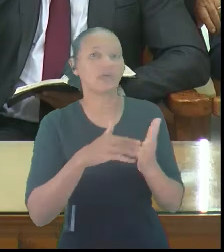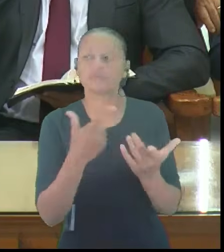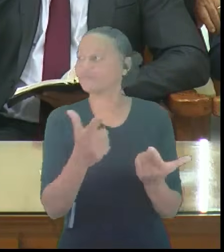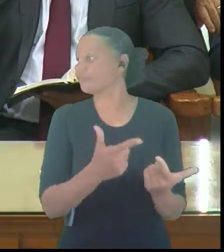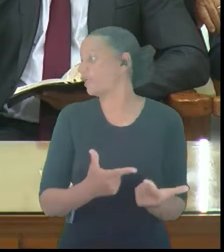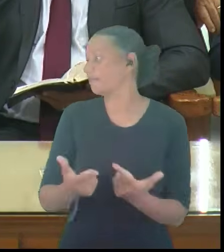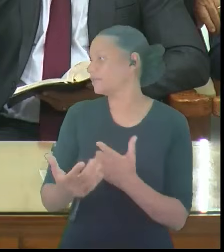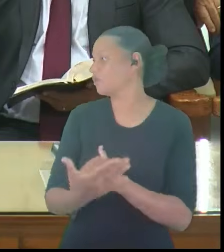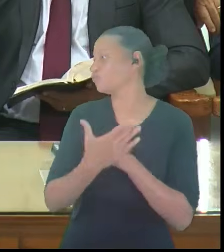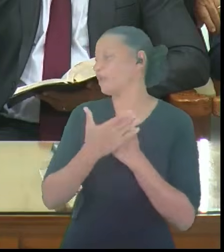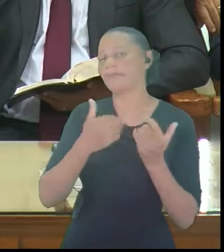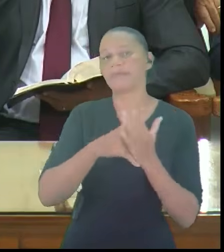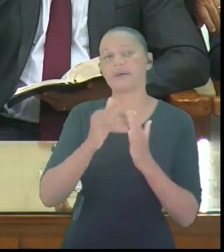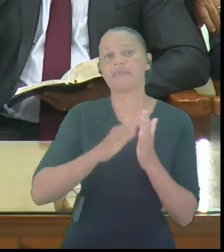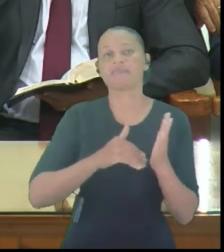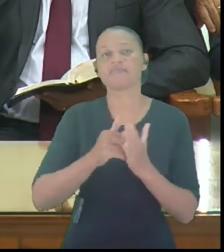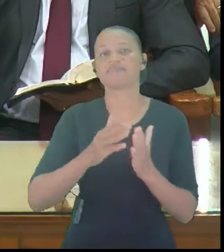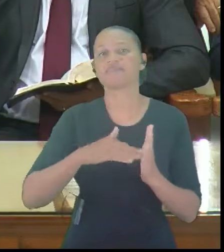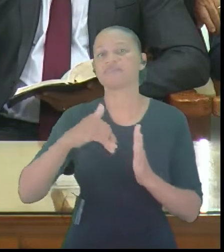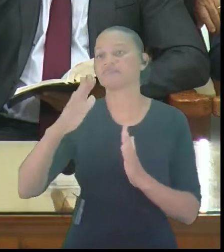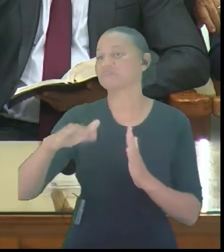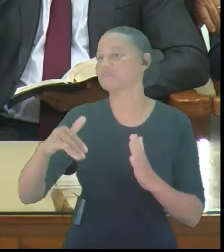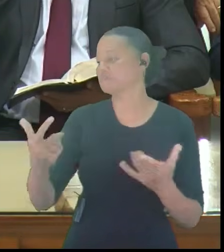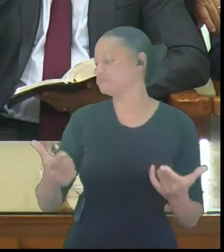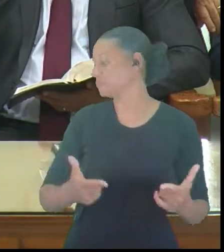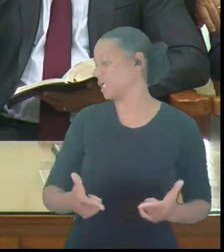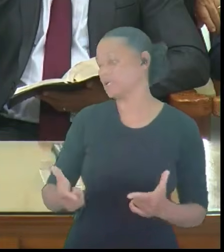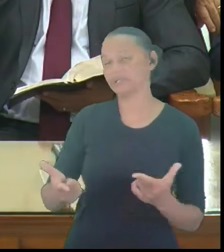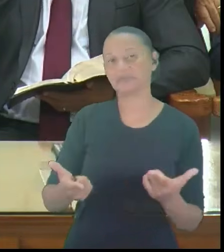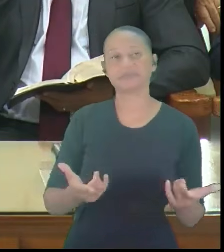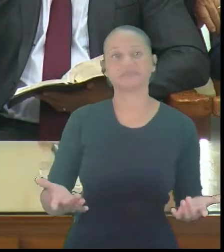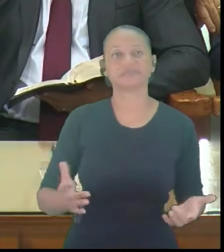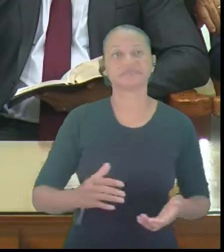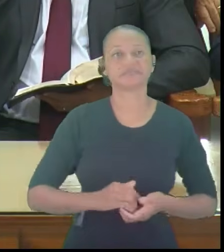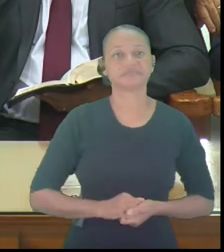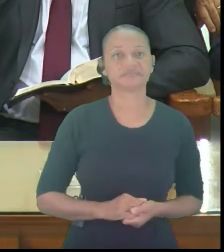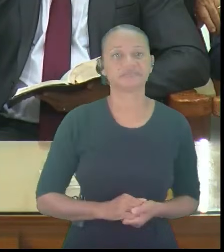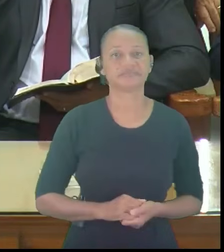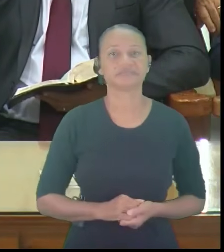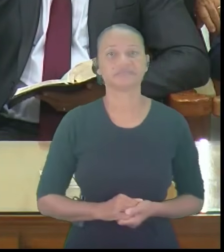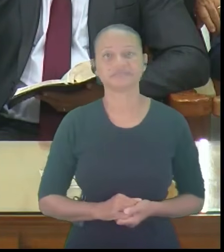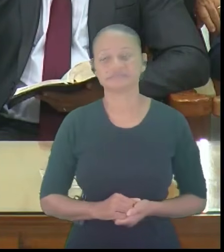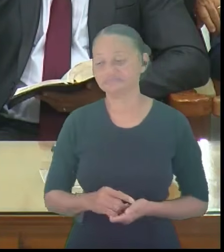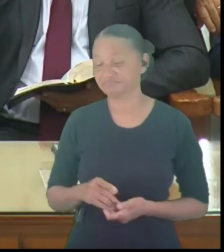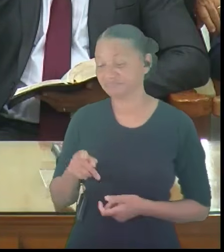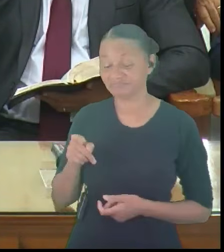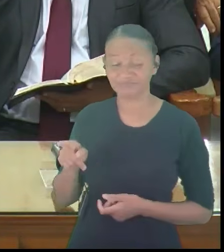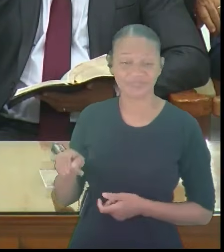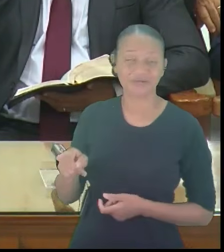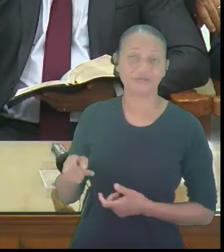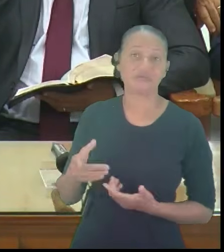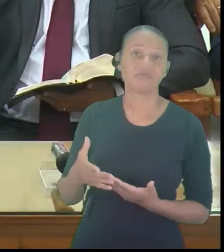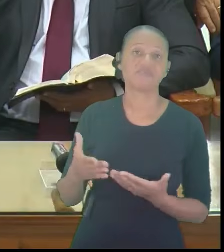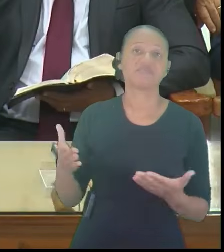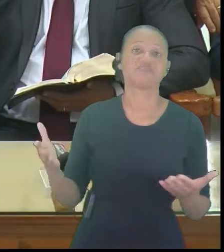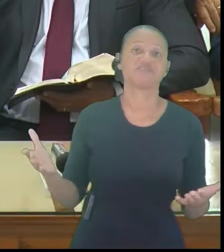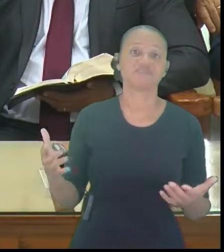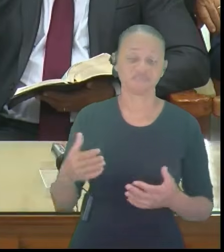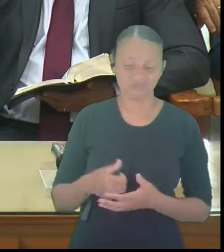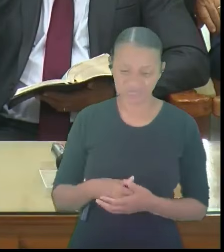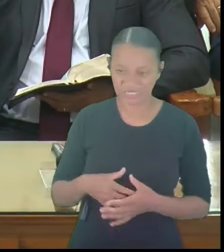tem mais pintor, não tem ninguém mais nem para pintar a igreja. Que a sombra dele não é uma sombra, é um